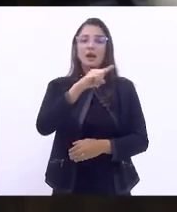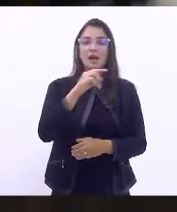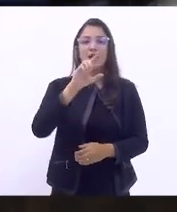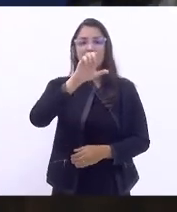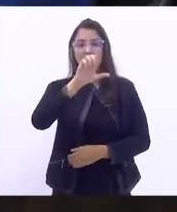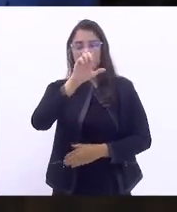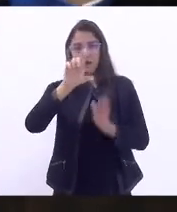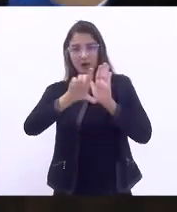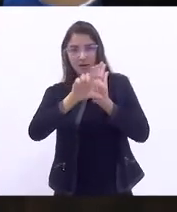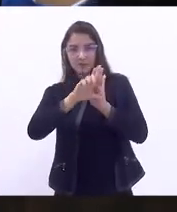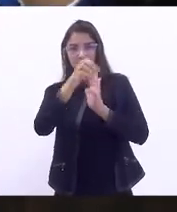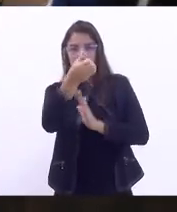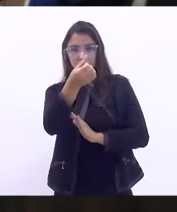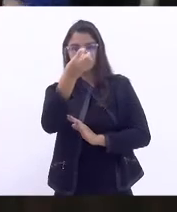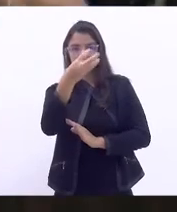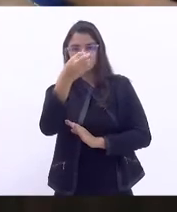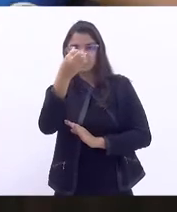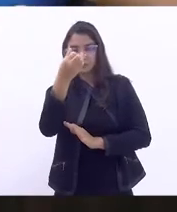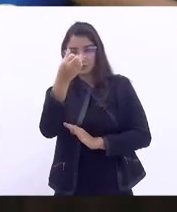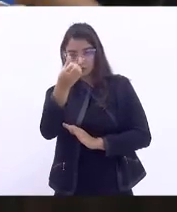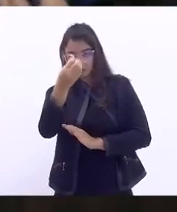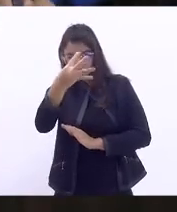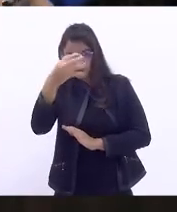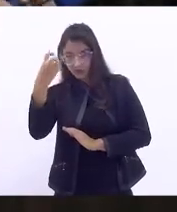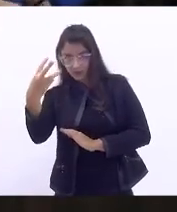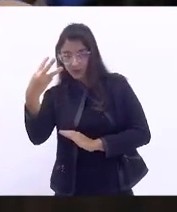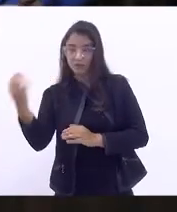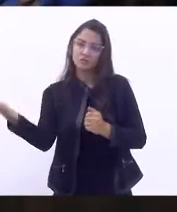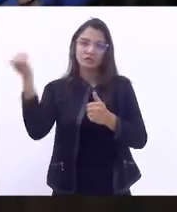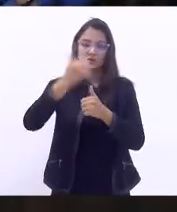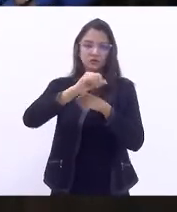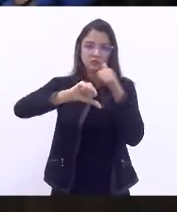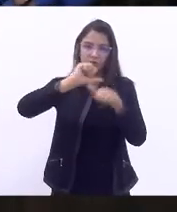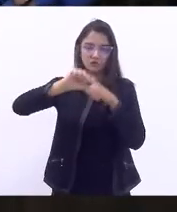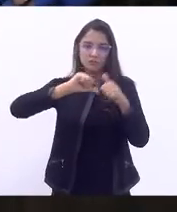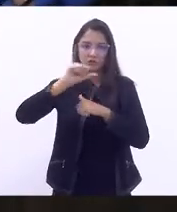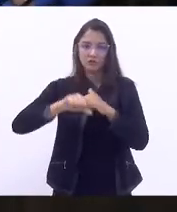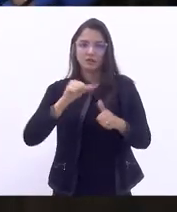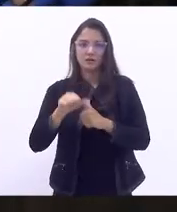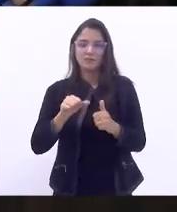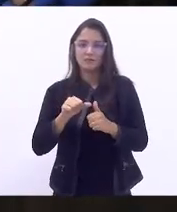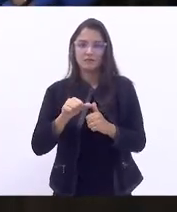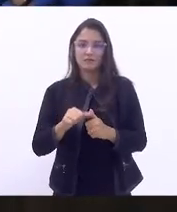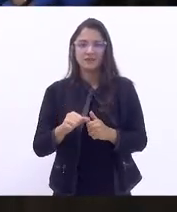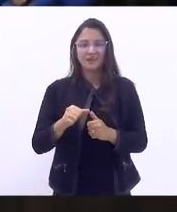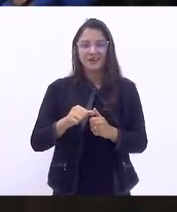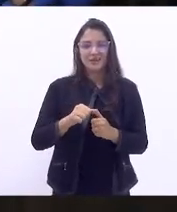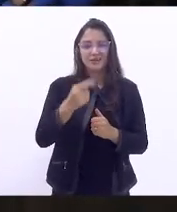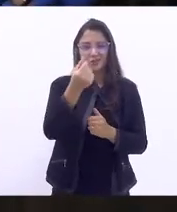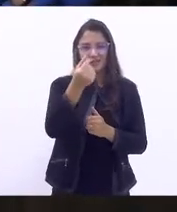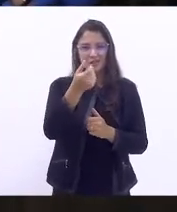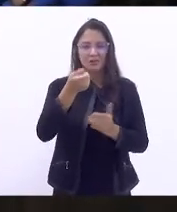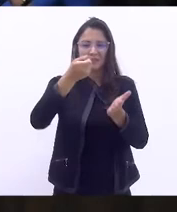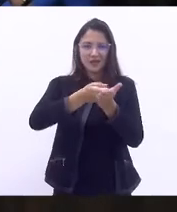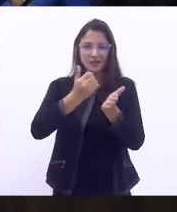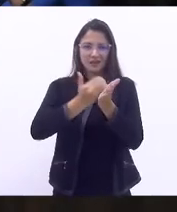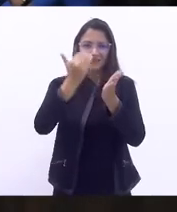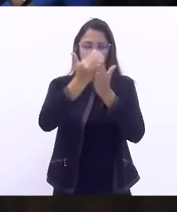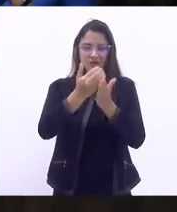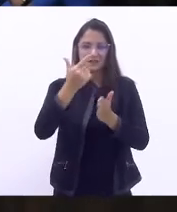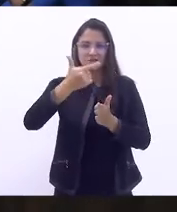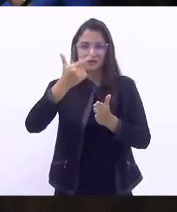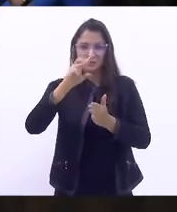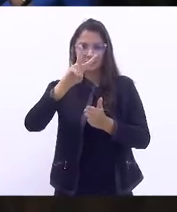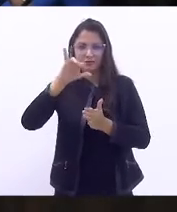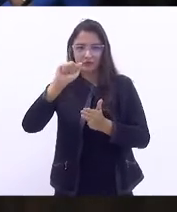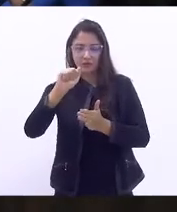19 de dezembro de 2013, para estender a isenção de taxas de emissão de segunda via aos documentos relativos a bens móveis e imóveis